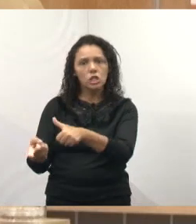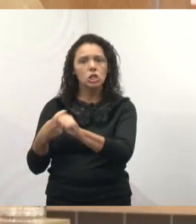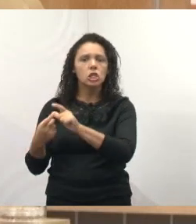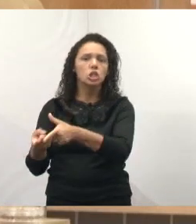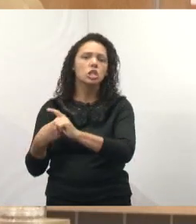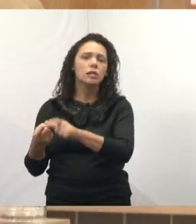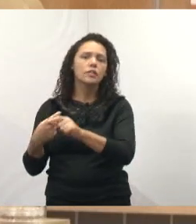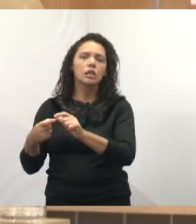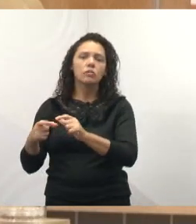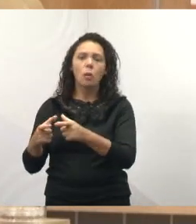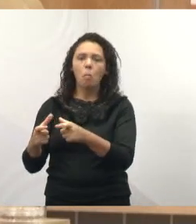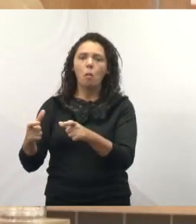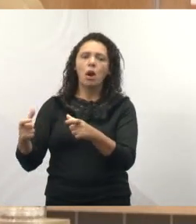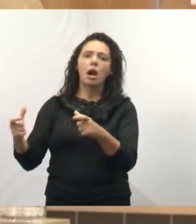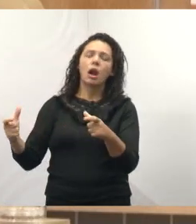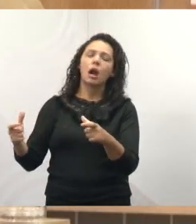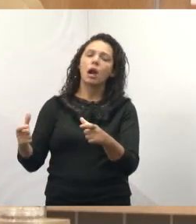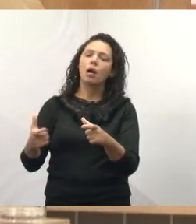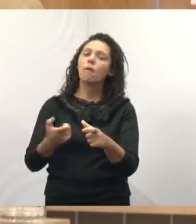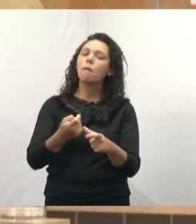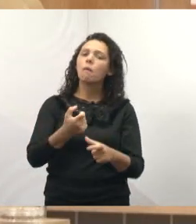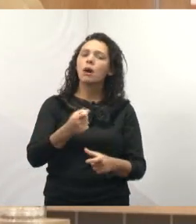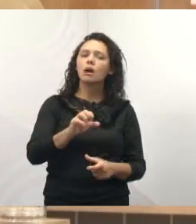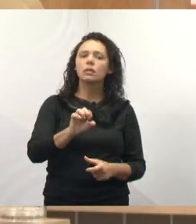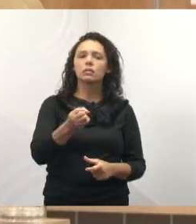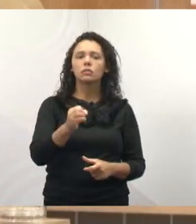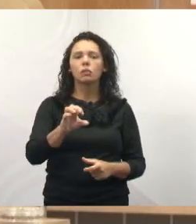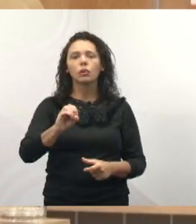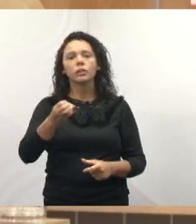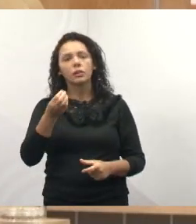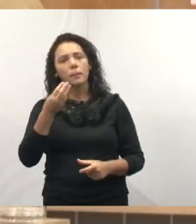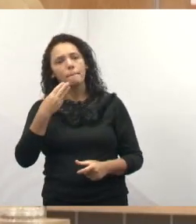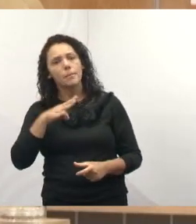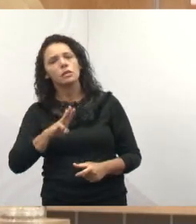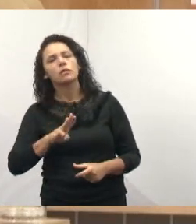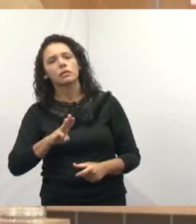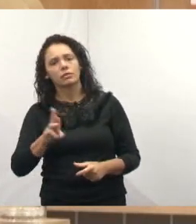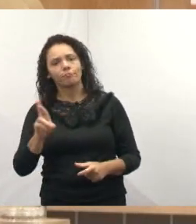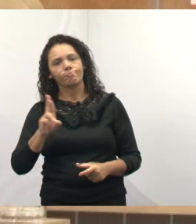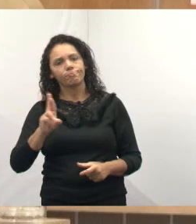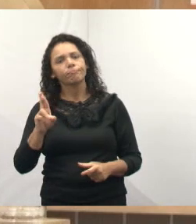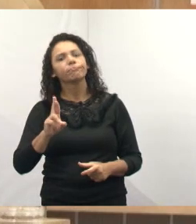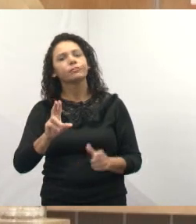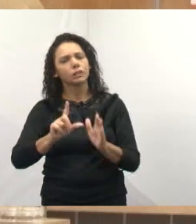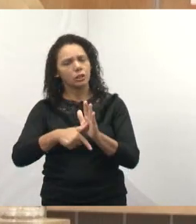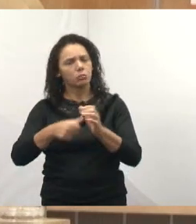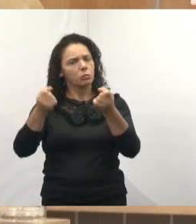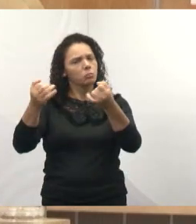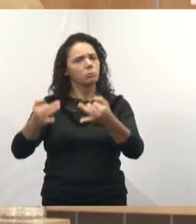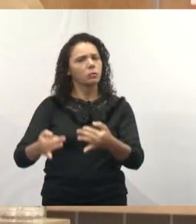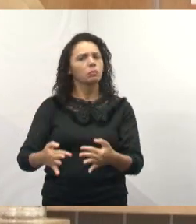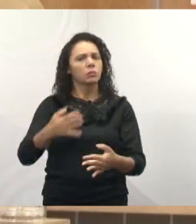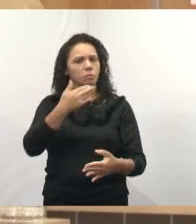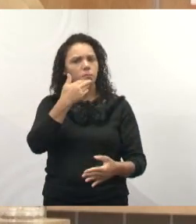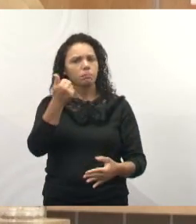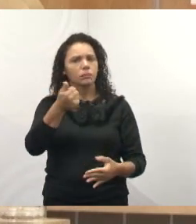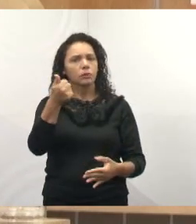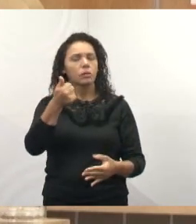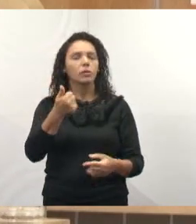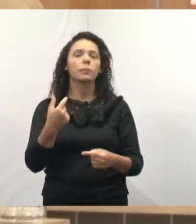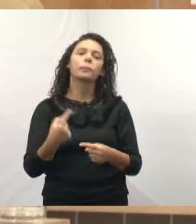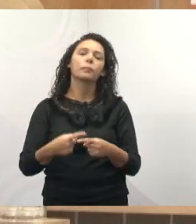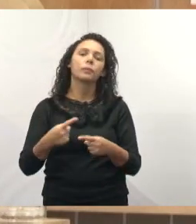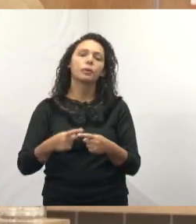de 80 milhões de reais. E depois a gente vai ter a oportunidade de falar sobre esse tema específico, porque relacionado